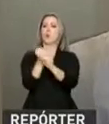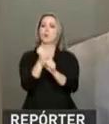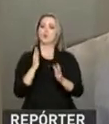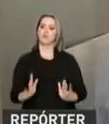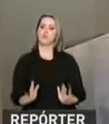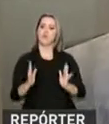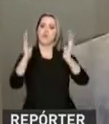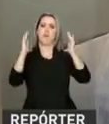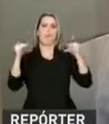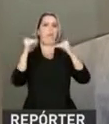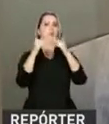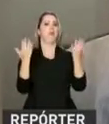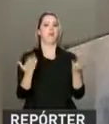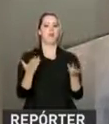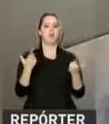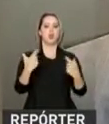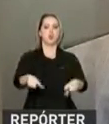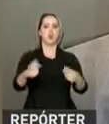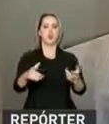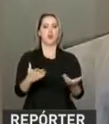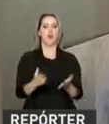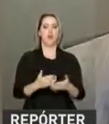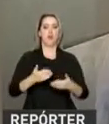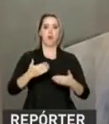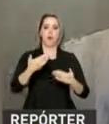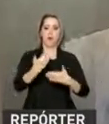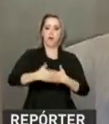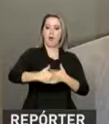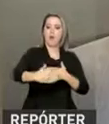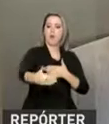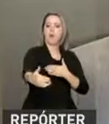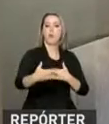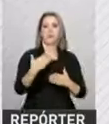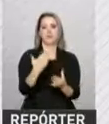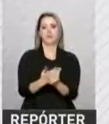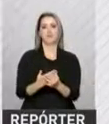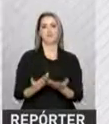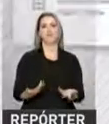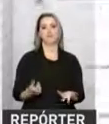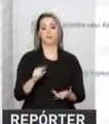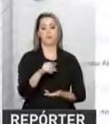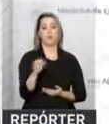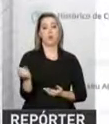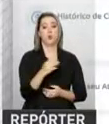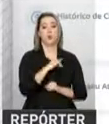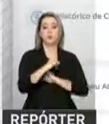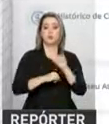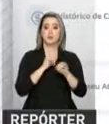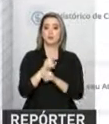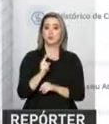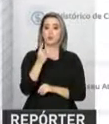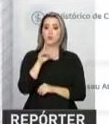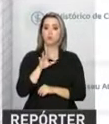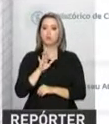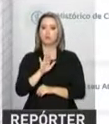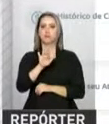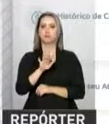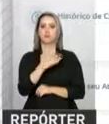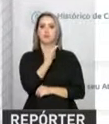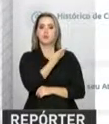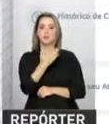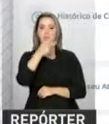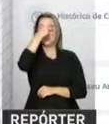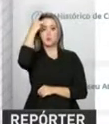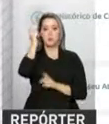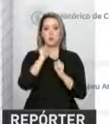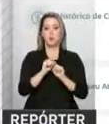e, no caso, na desnecessidade de construção de arquivos para guarda de documentação. Pelo novo site, com apenas um clique, o cidadão vai